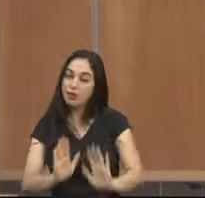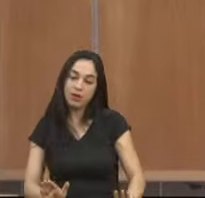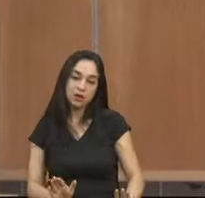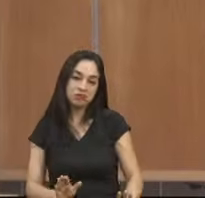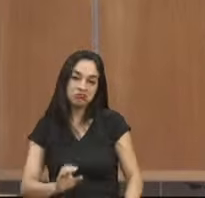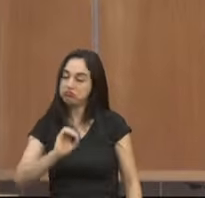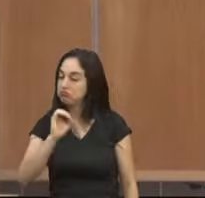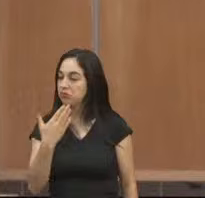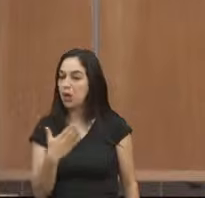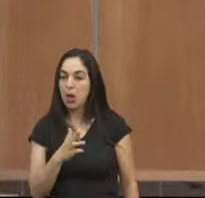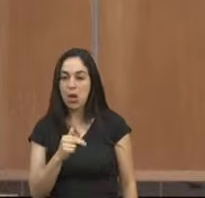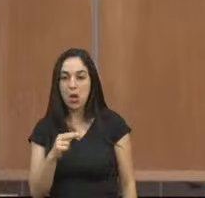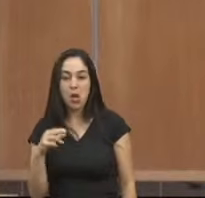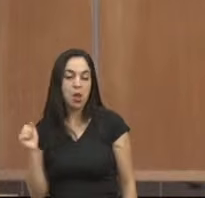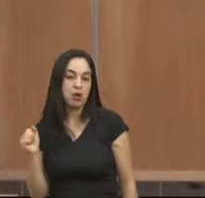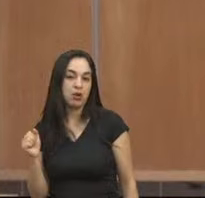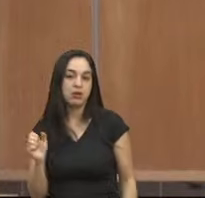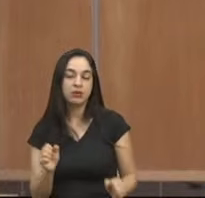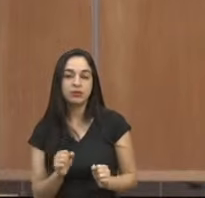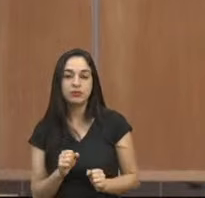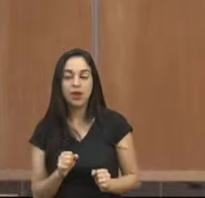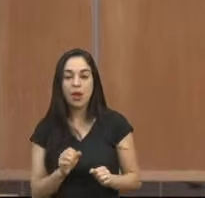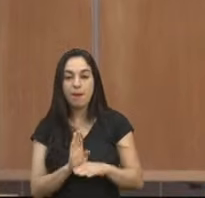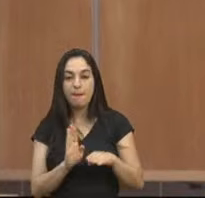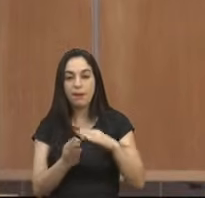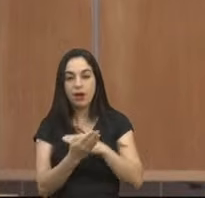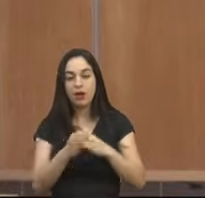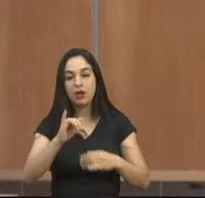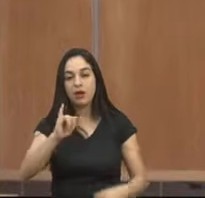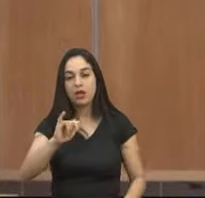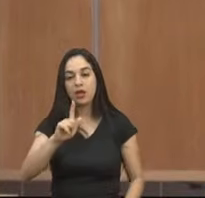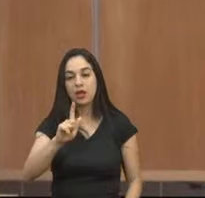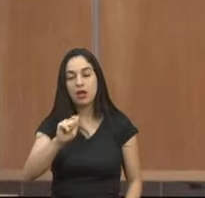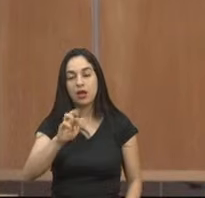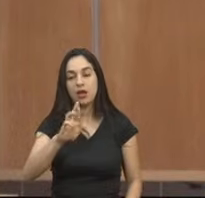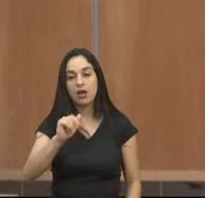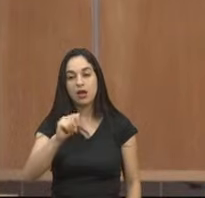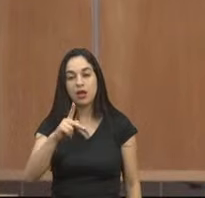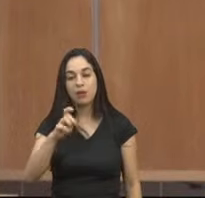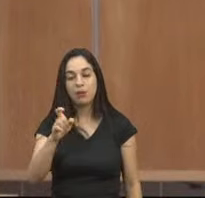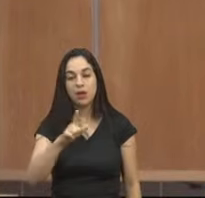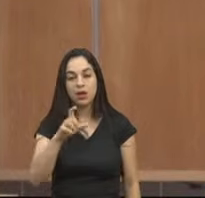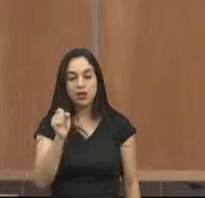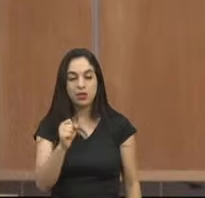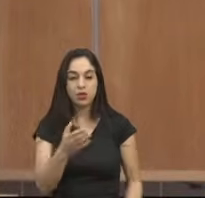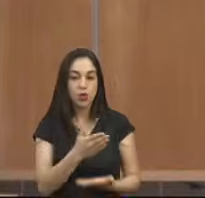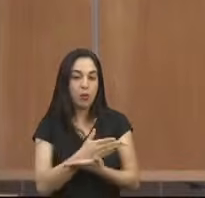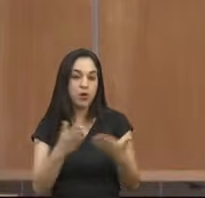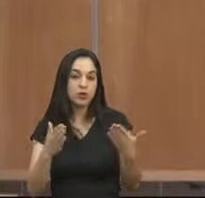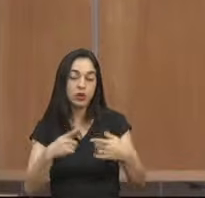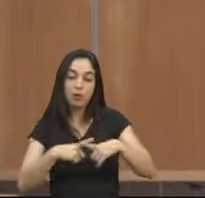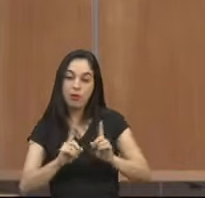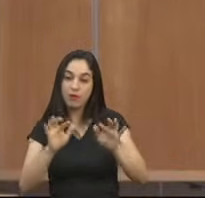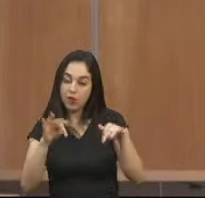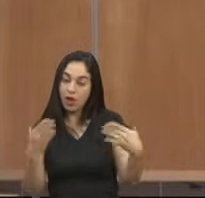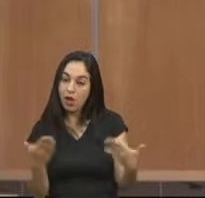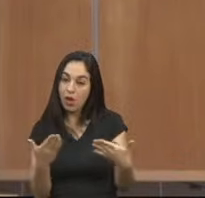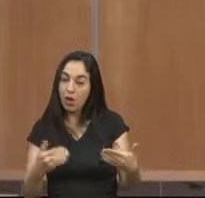faz. Igarapés começou, vai terminar agora, e já irá